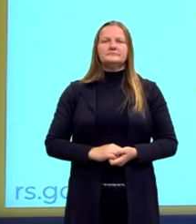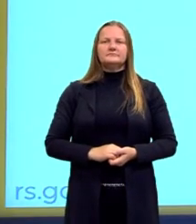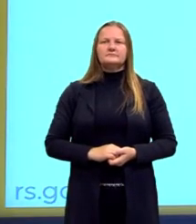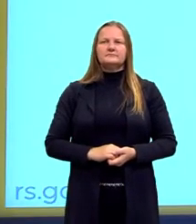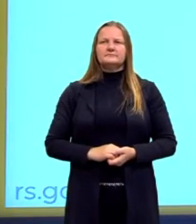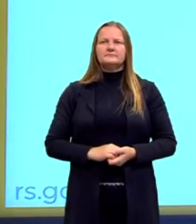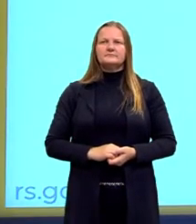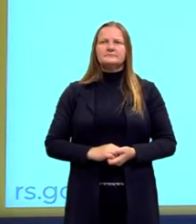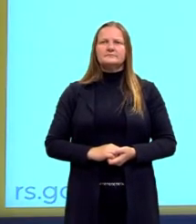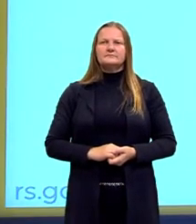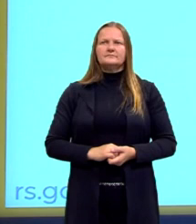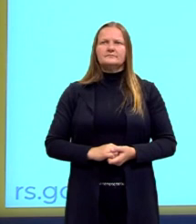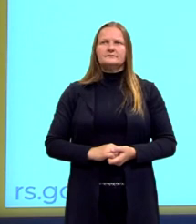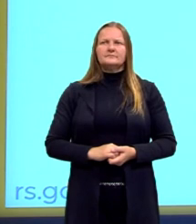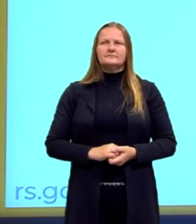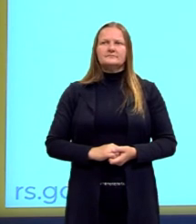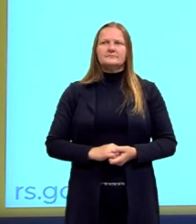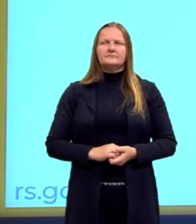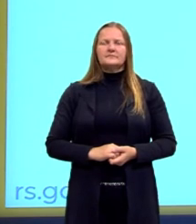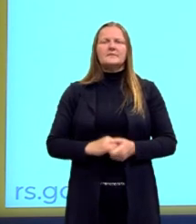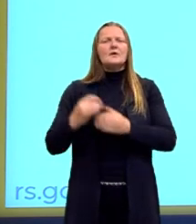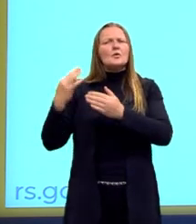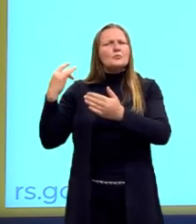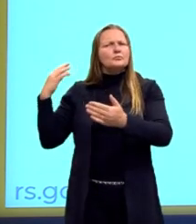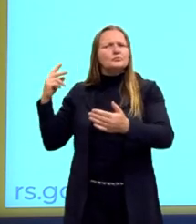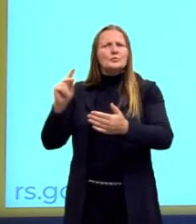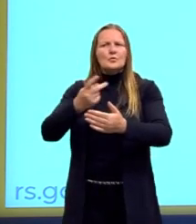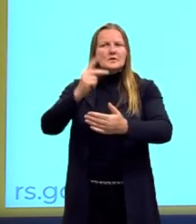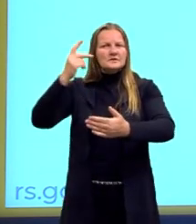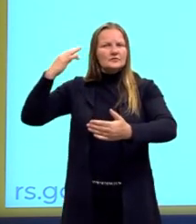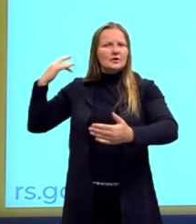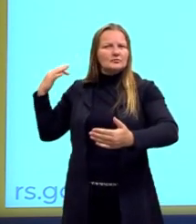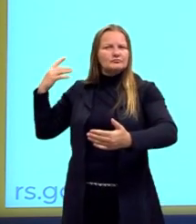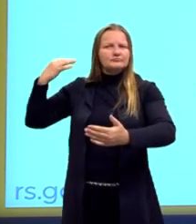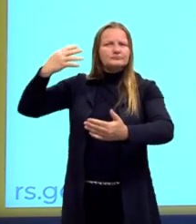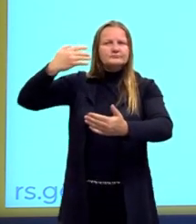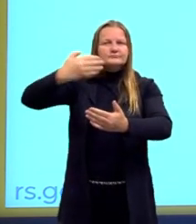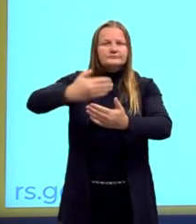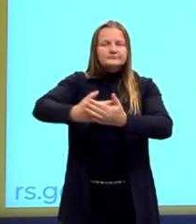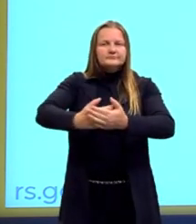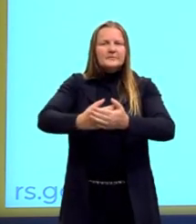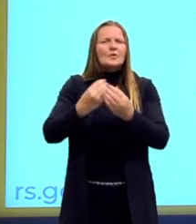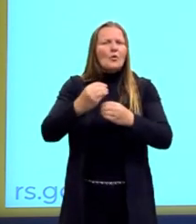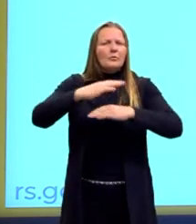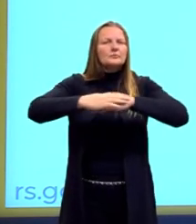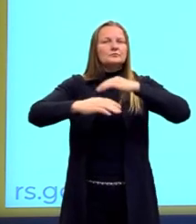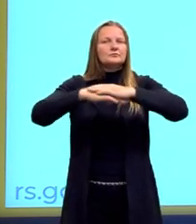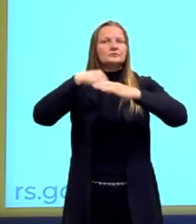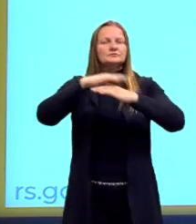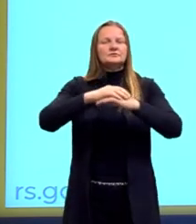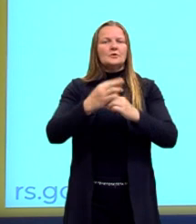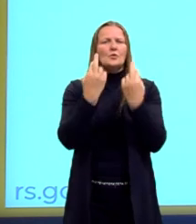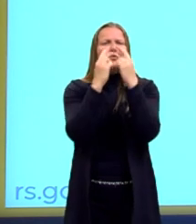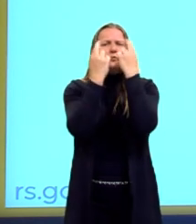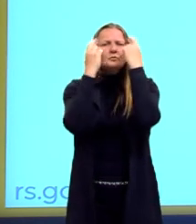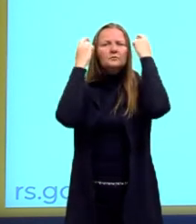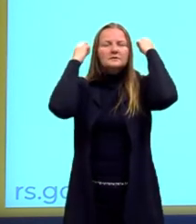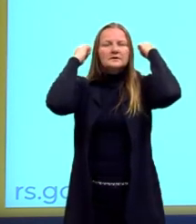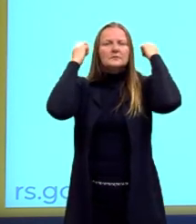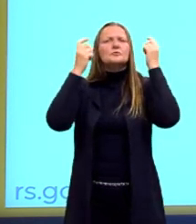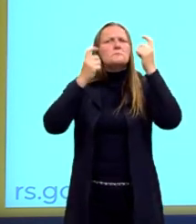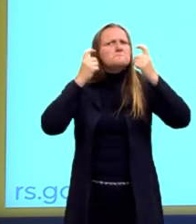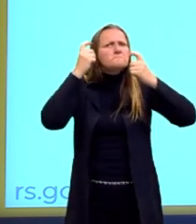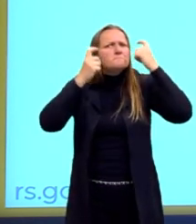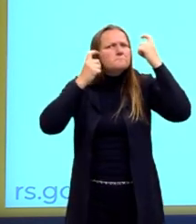no decorrer da história né como é que a arte foi se constituindo então nós já Vimos que os gregos a preocupação